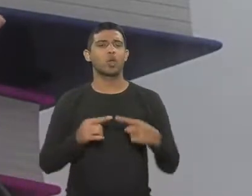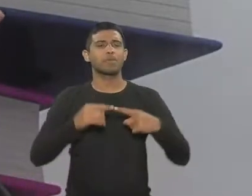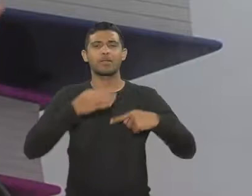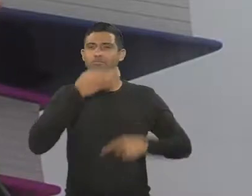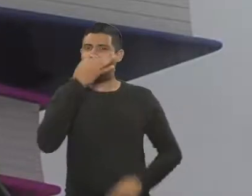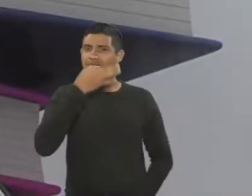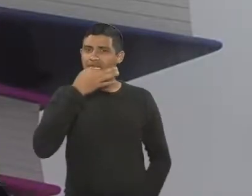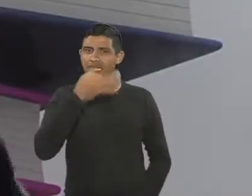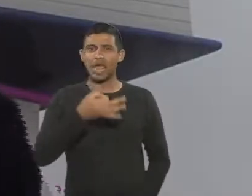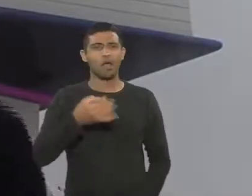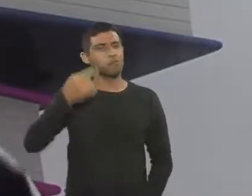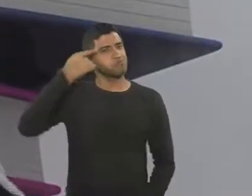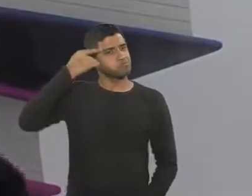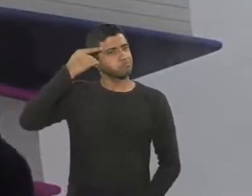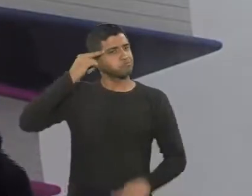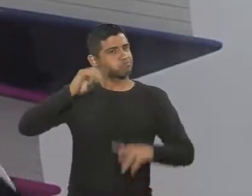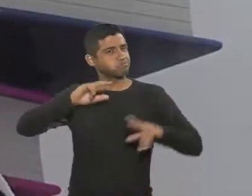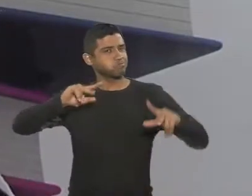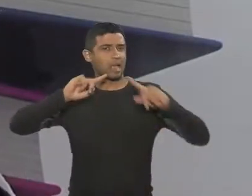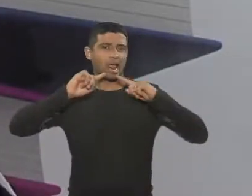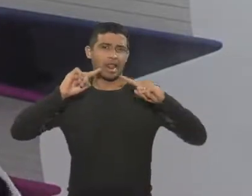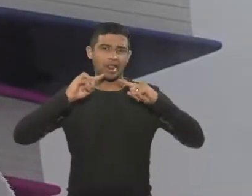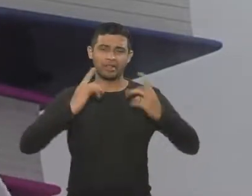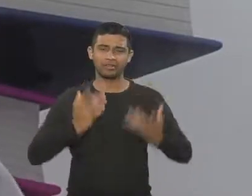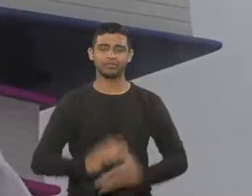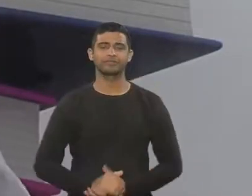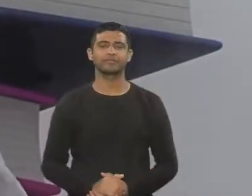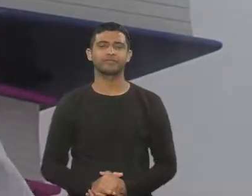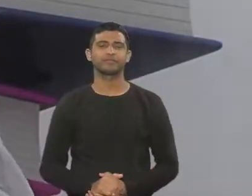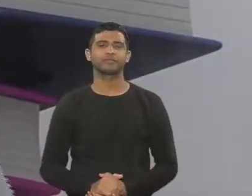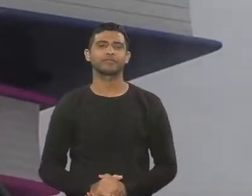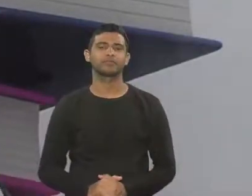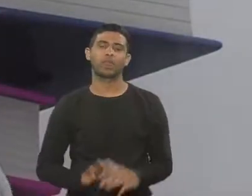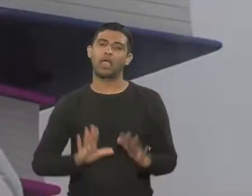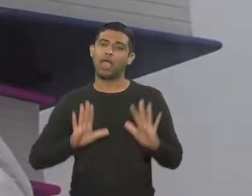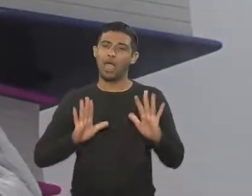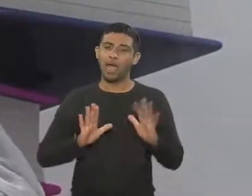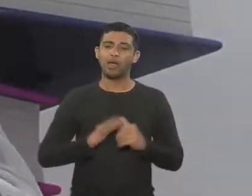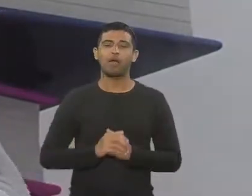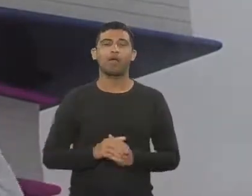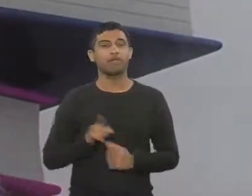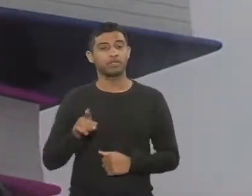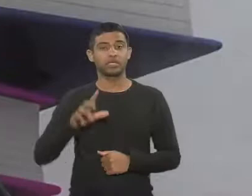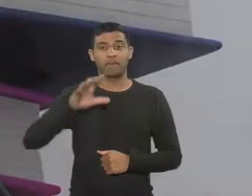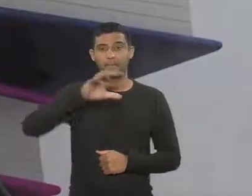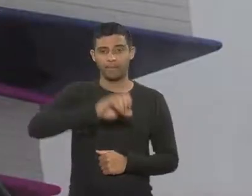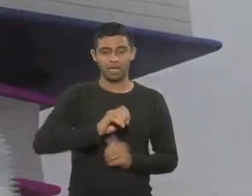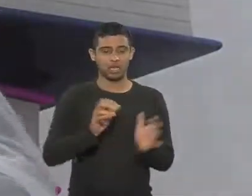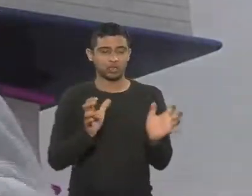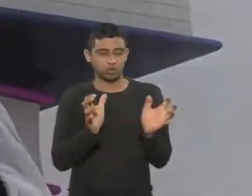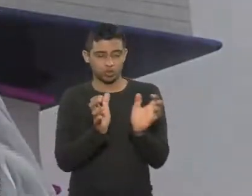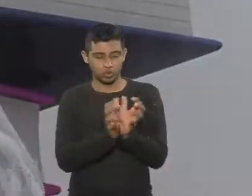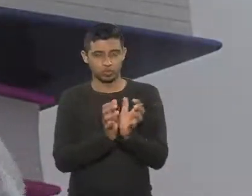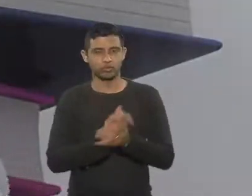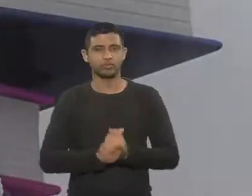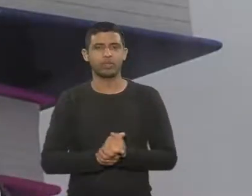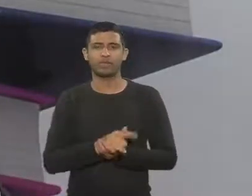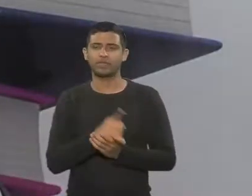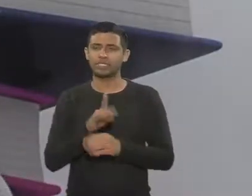senso crítico. Desenvolver o senso crítico. Então, assim, você vai pegar uma turma, né, você